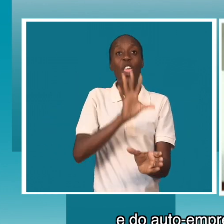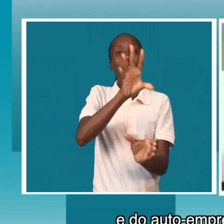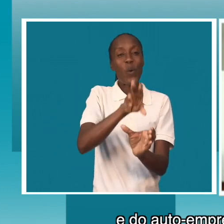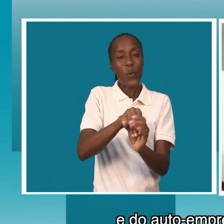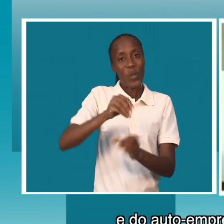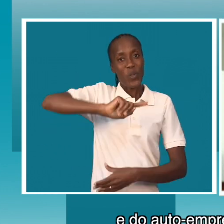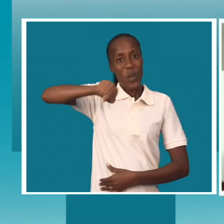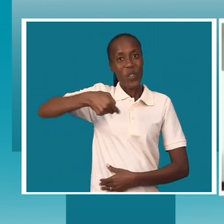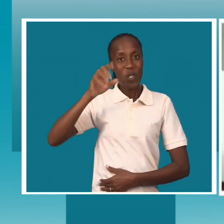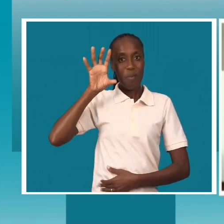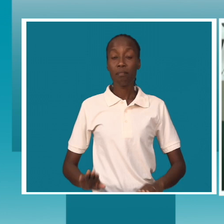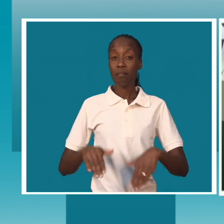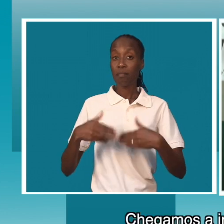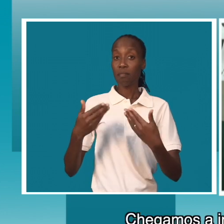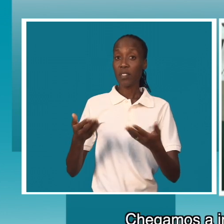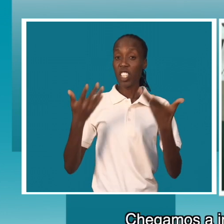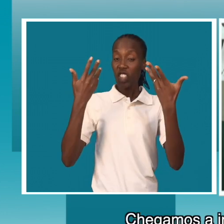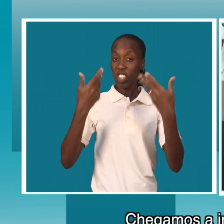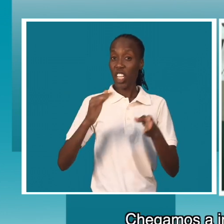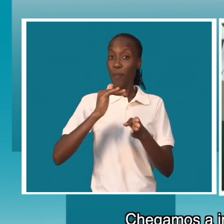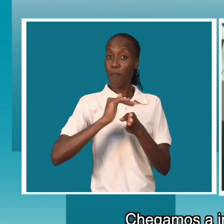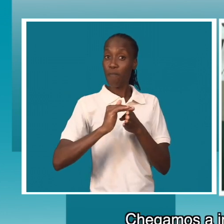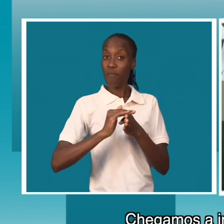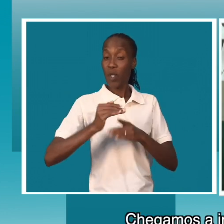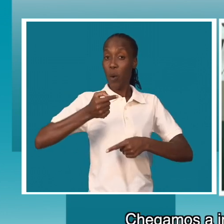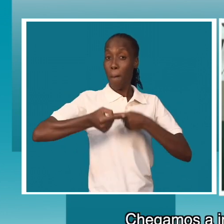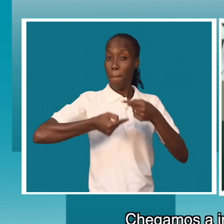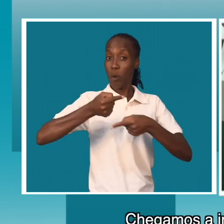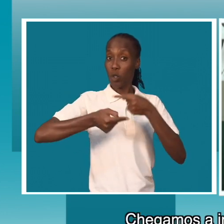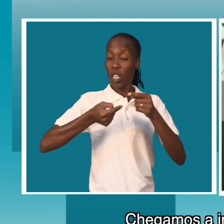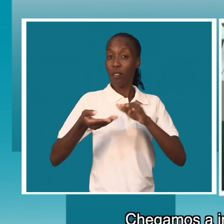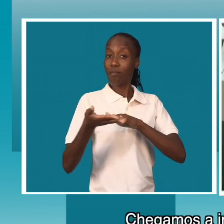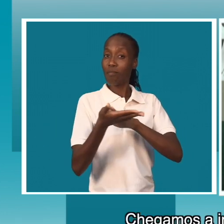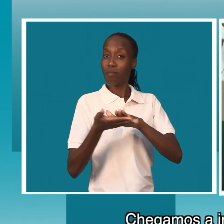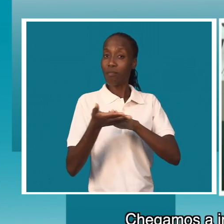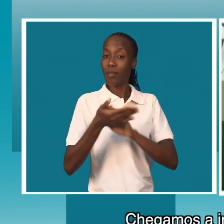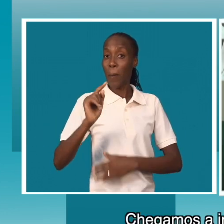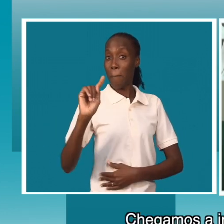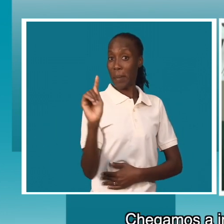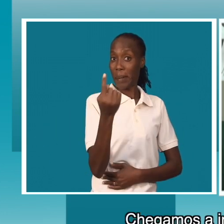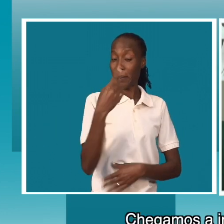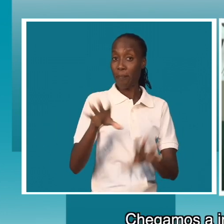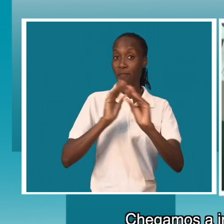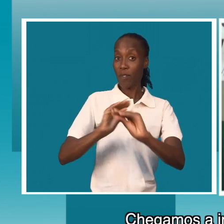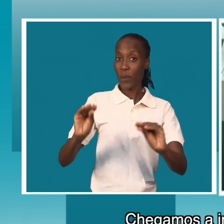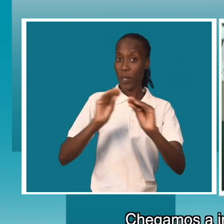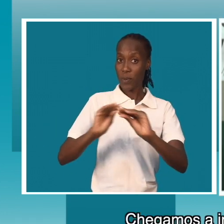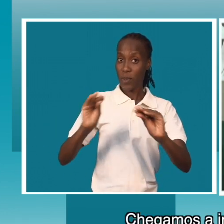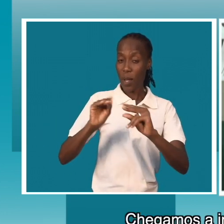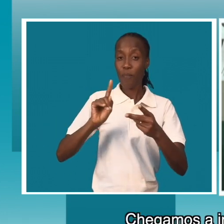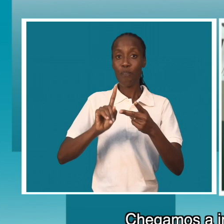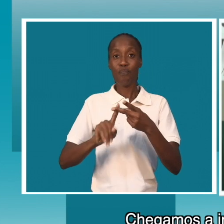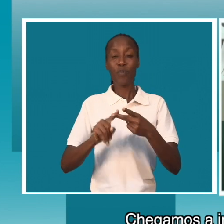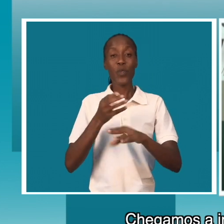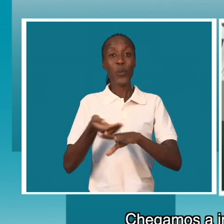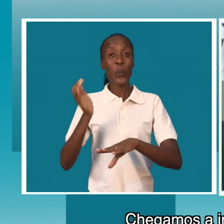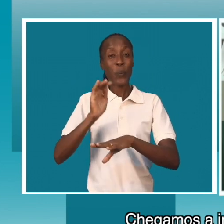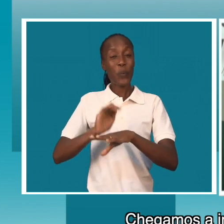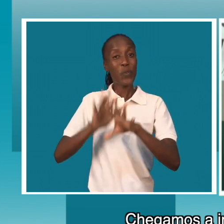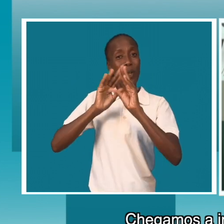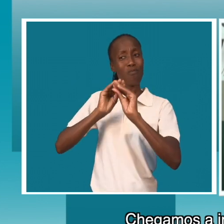incluindo a nossa província de Maputo. Chegamos a implementar um projeto piloto de educação